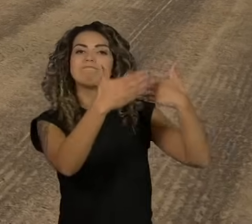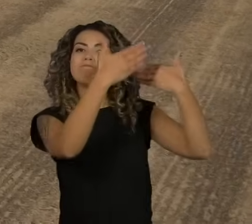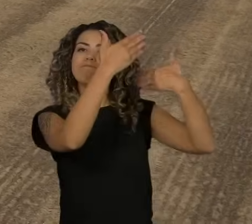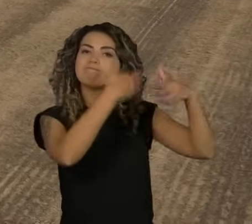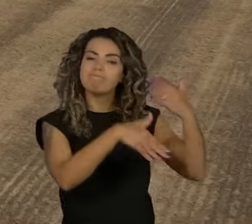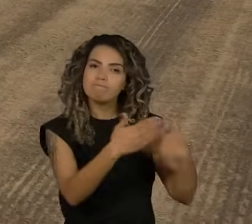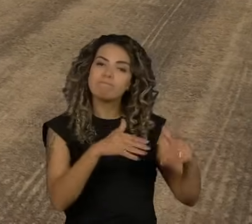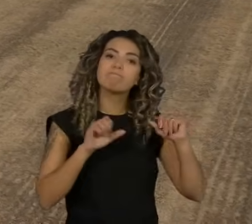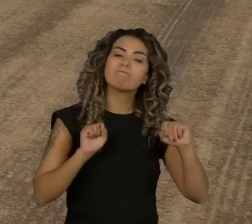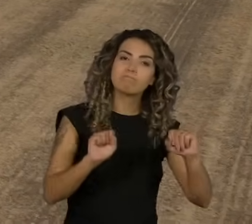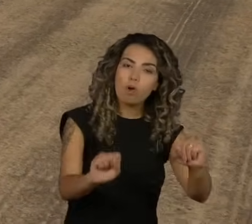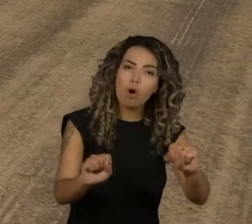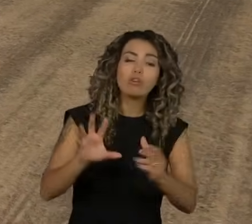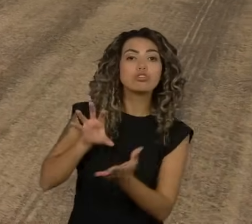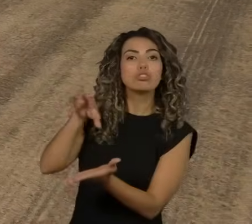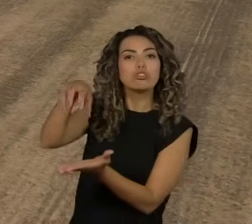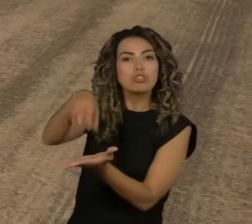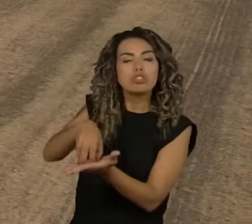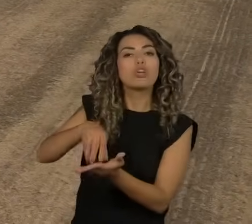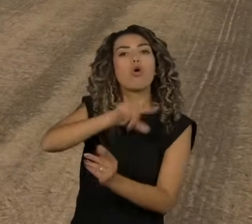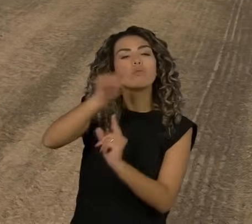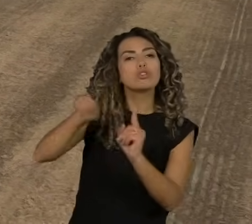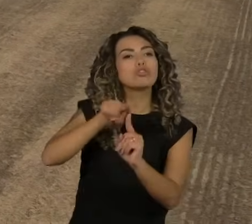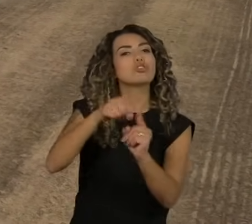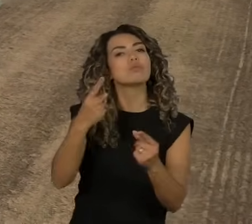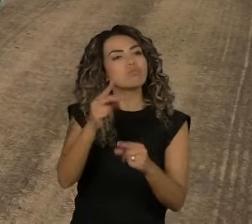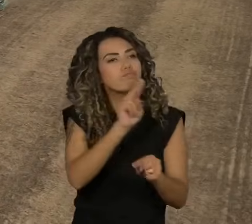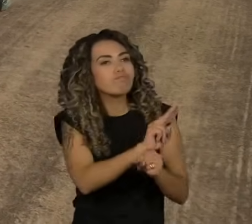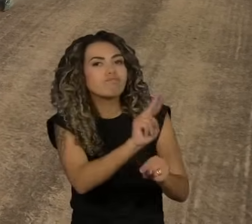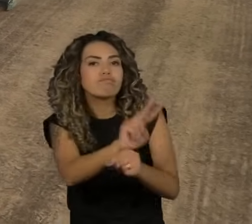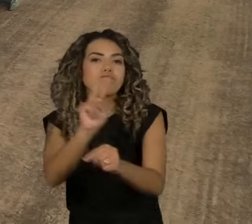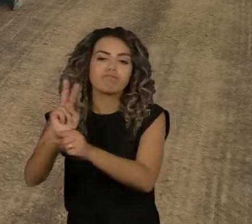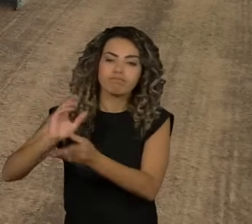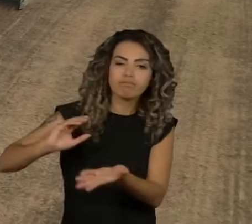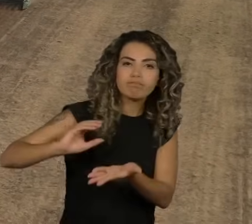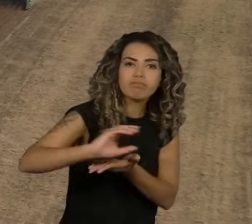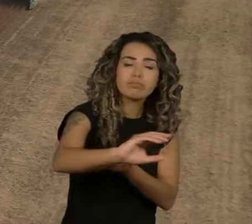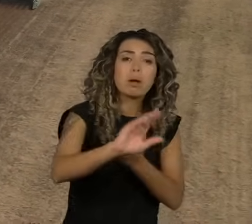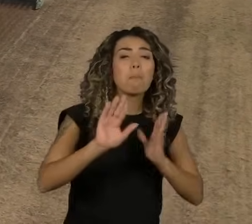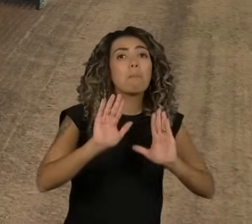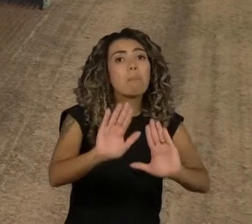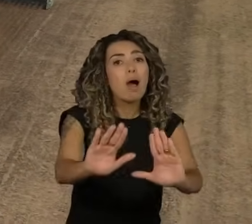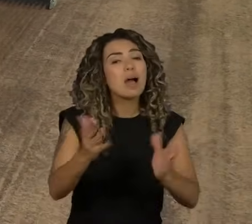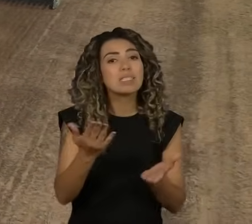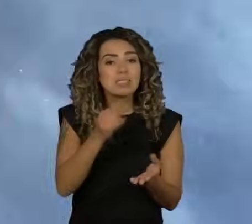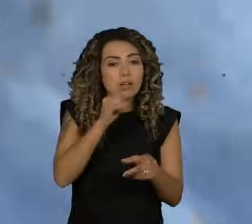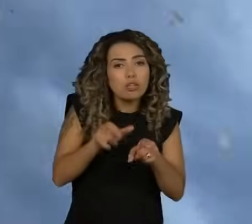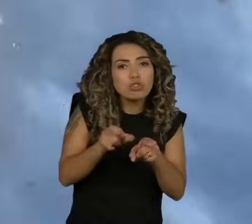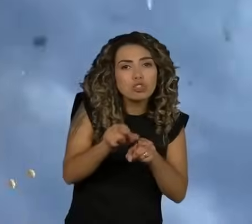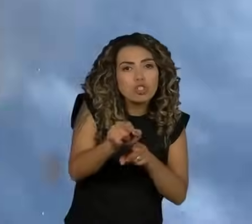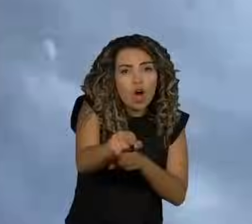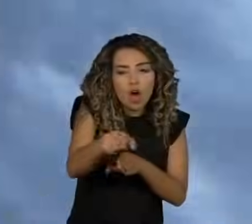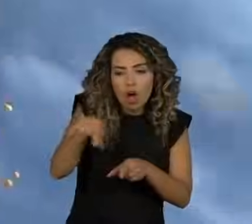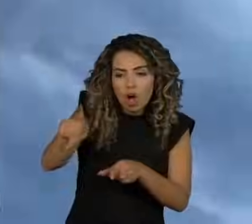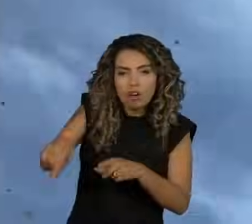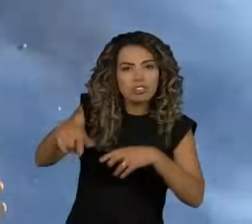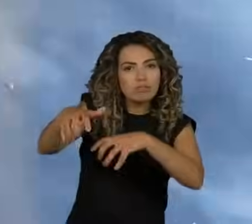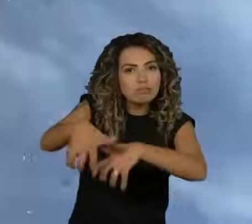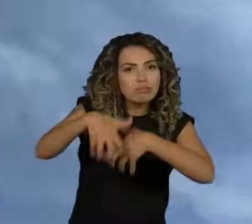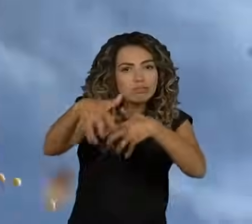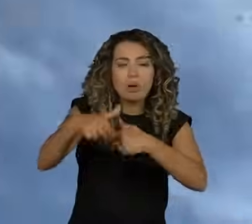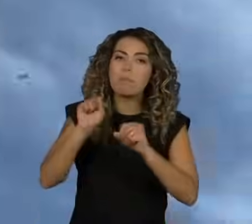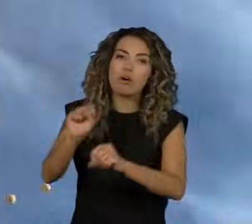Conselho Administrativo de Defesa Econômica, de suspender a moratória da soja. O acordo firmado